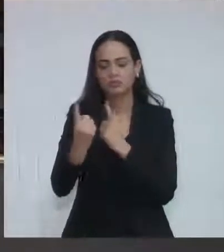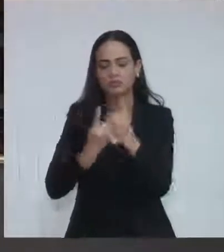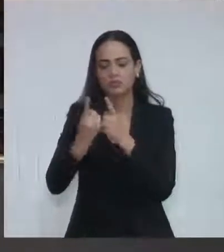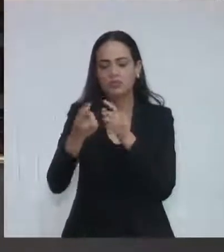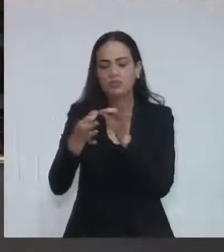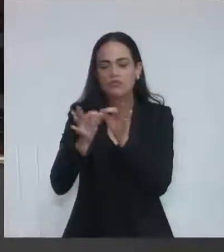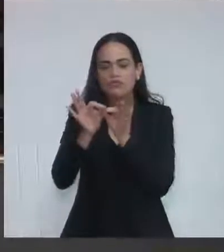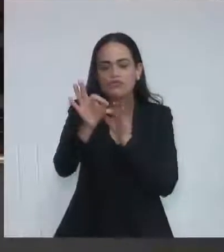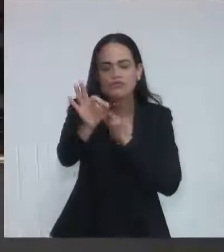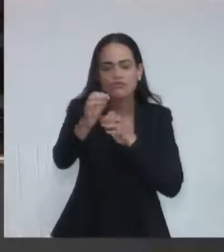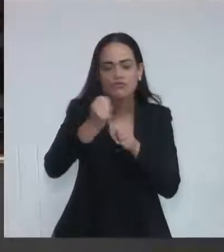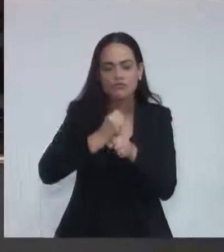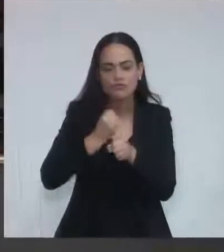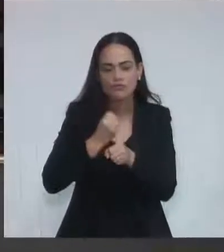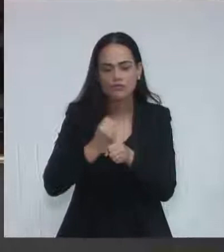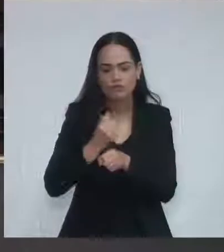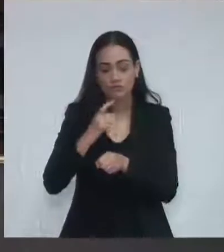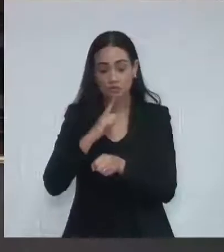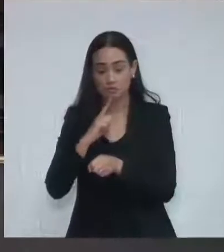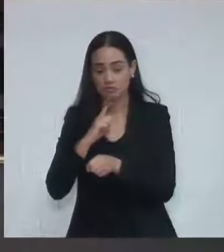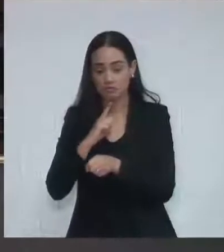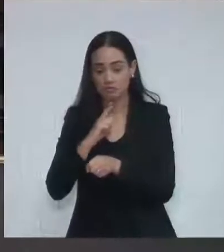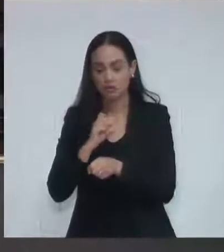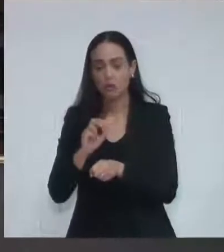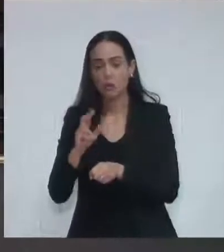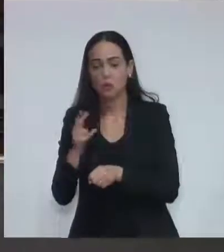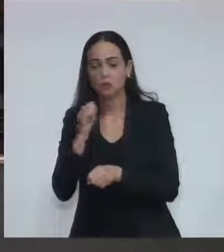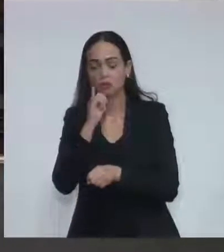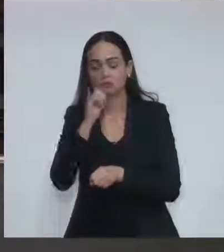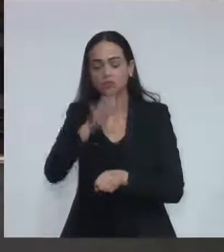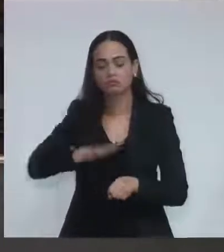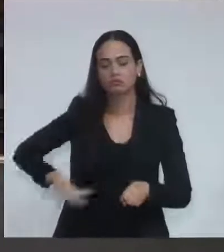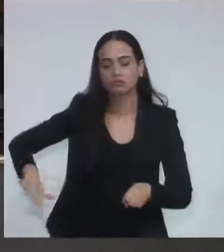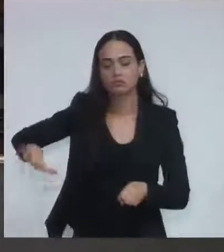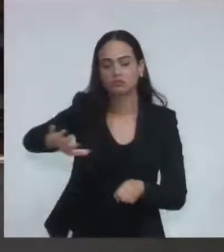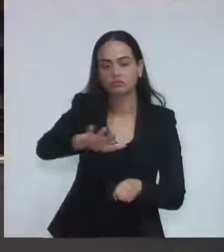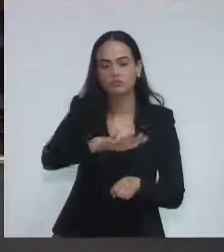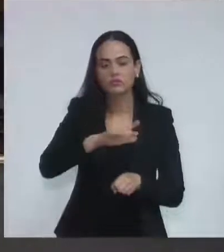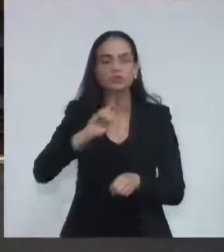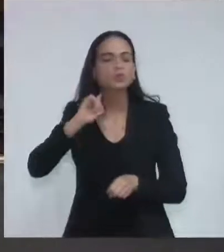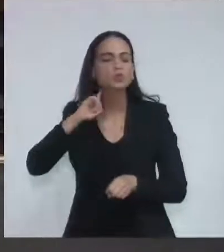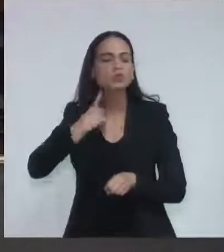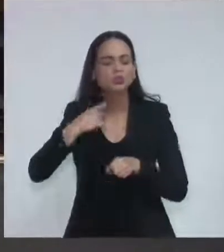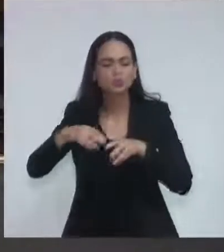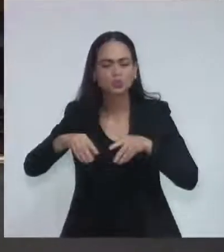3. Existe notícia de contaminação do solo nesta área?